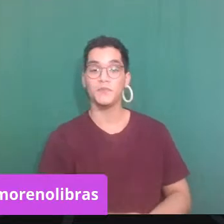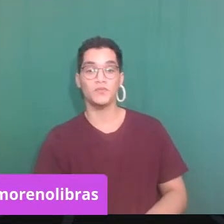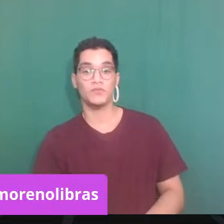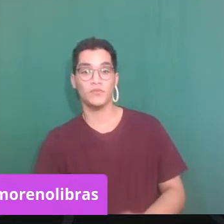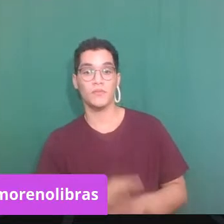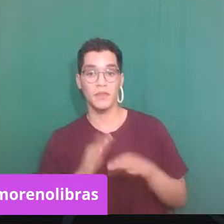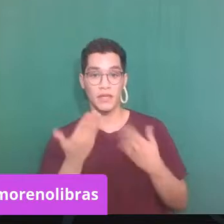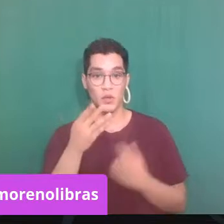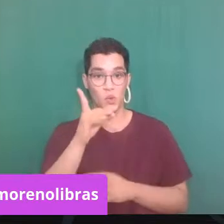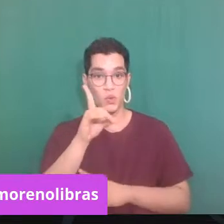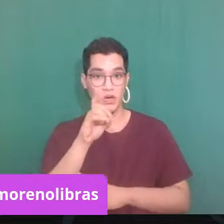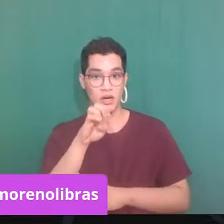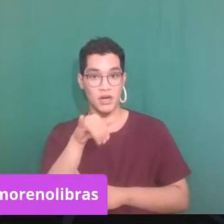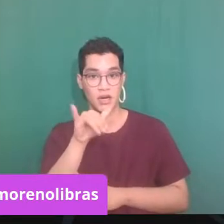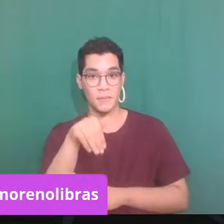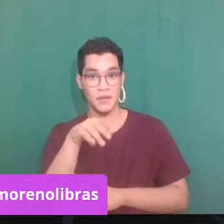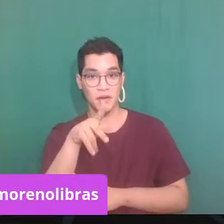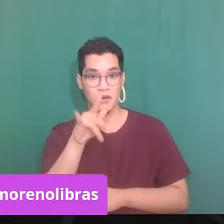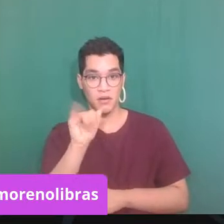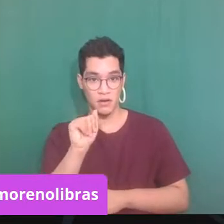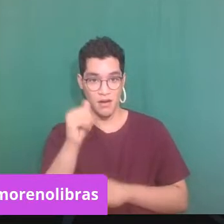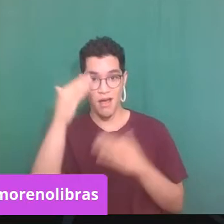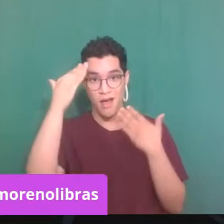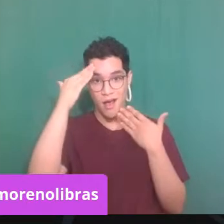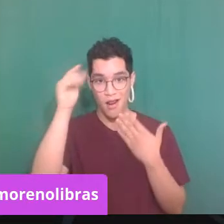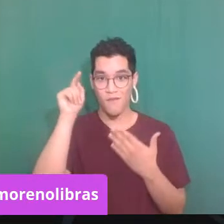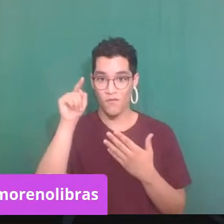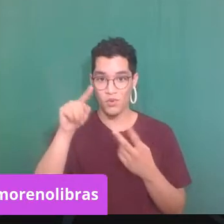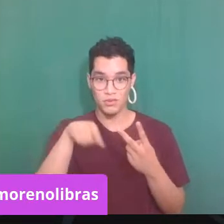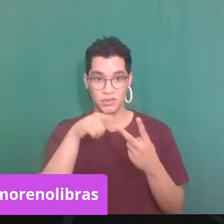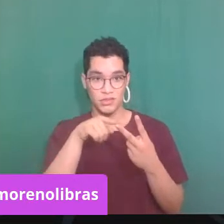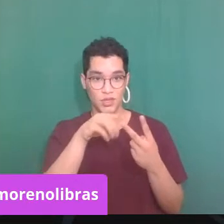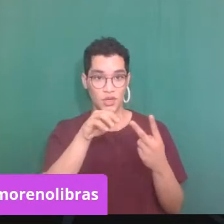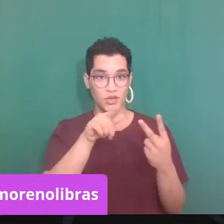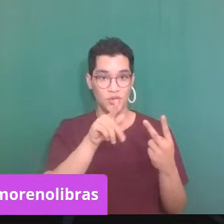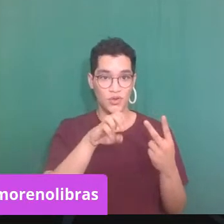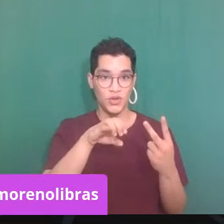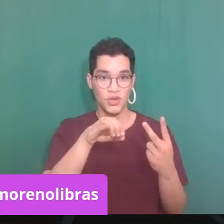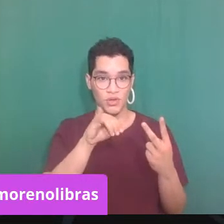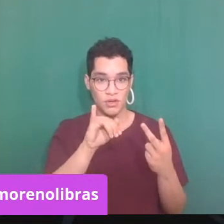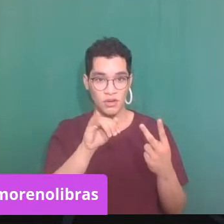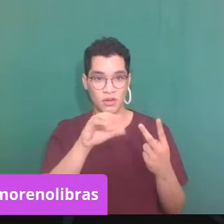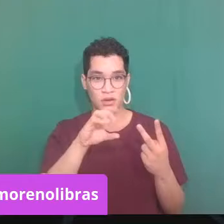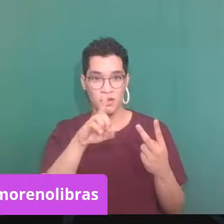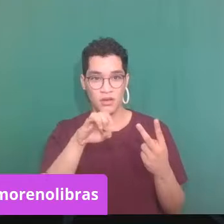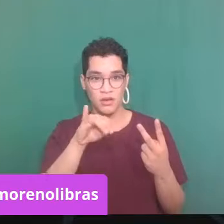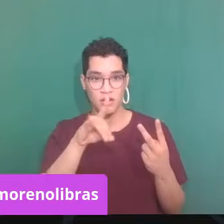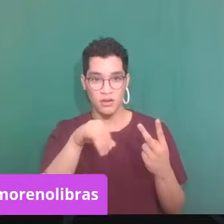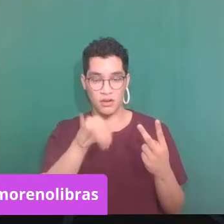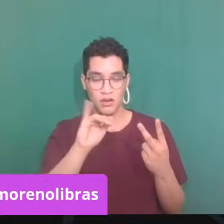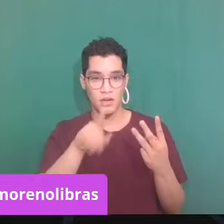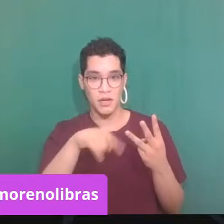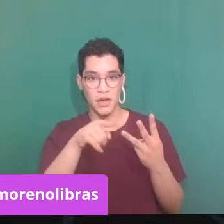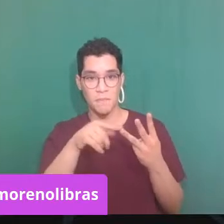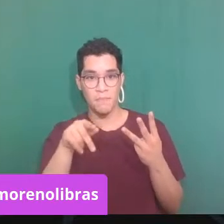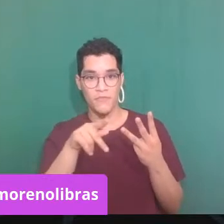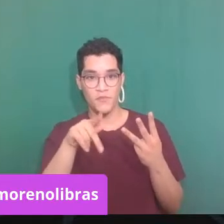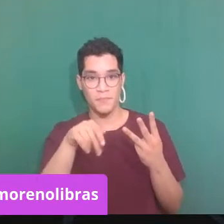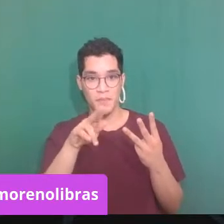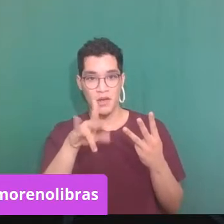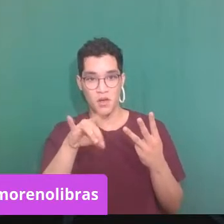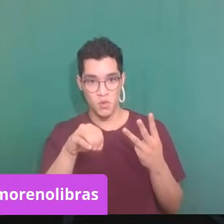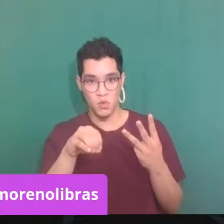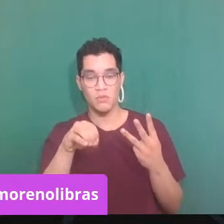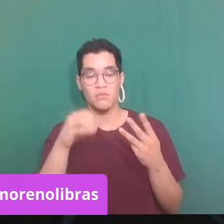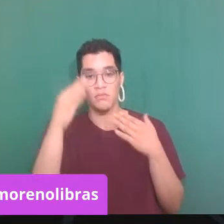Dênica, meu agradecimento a você, a gente, ao professor Paulo, né, pela recepção que vocês me